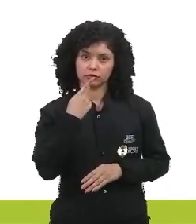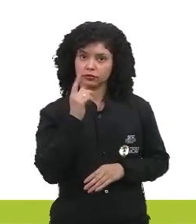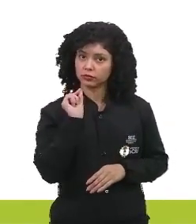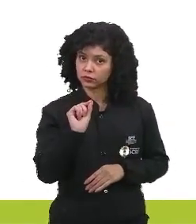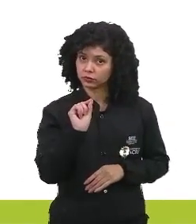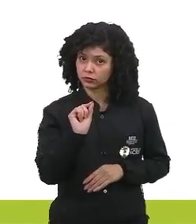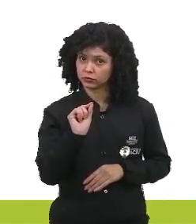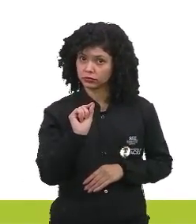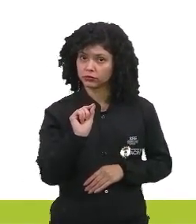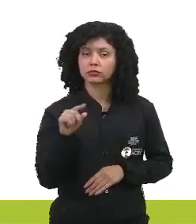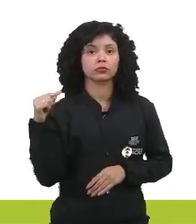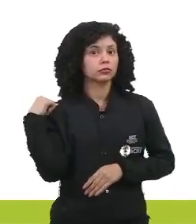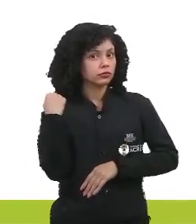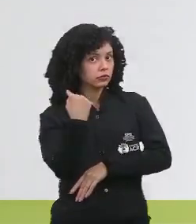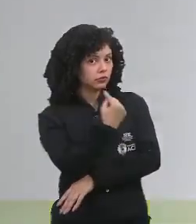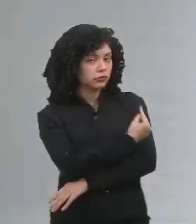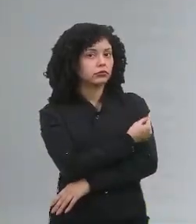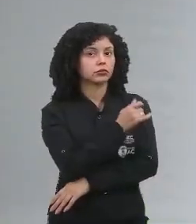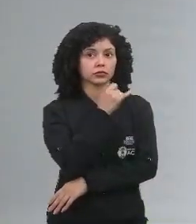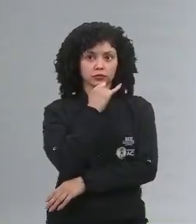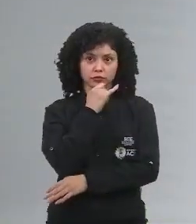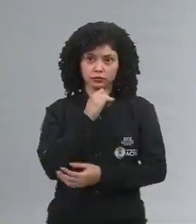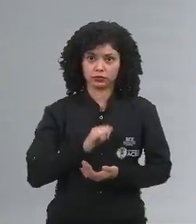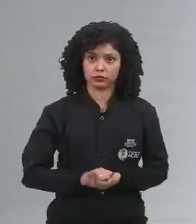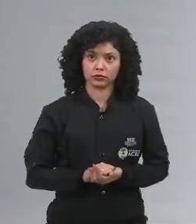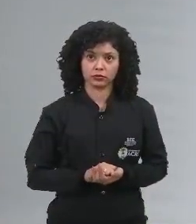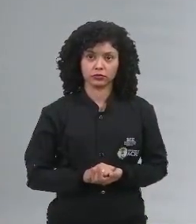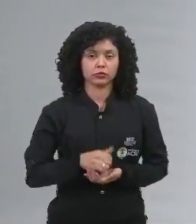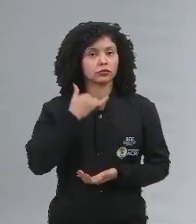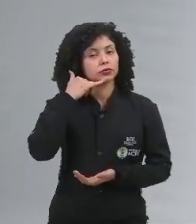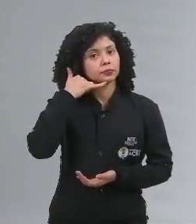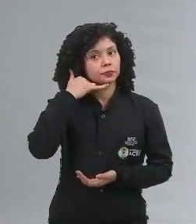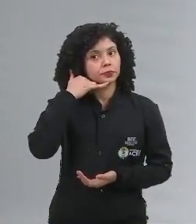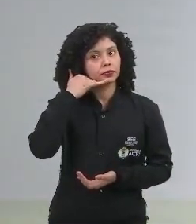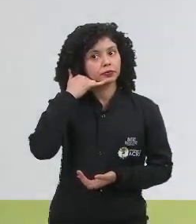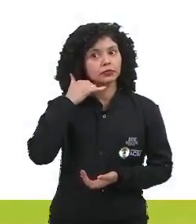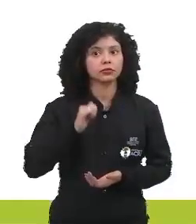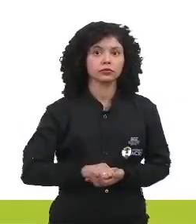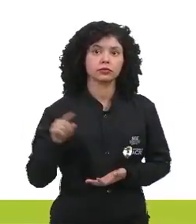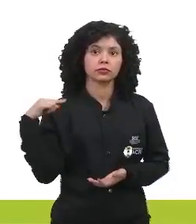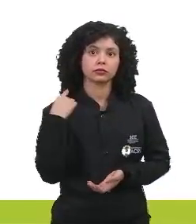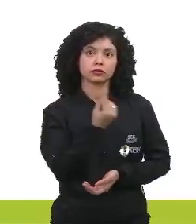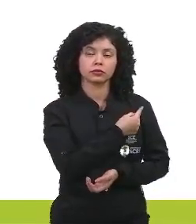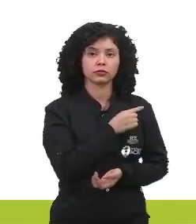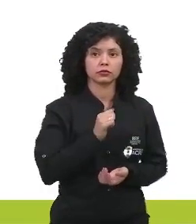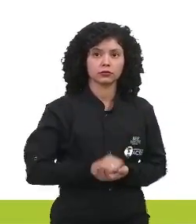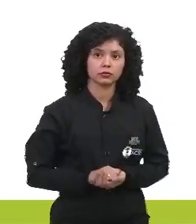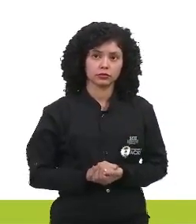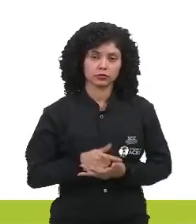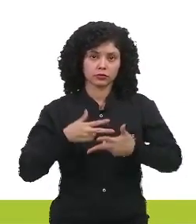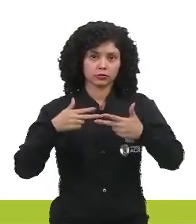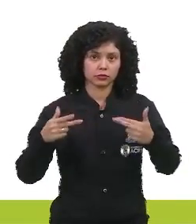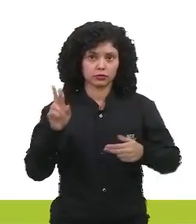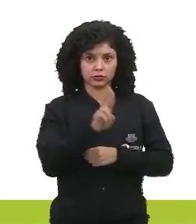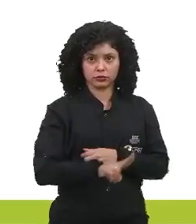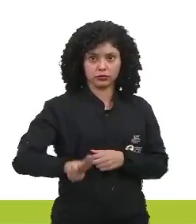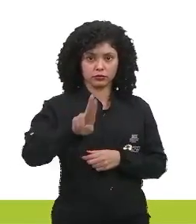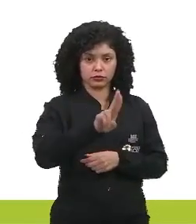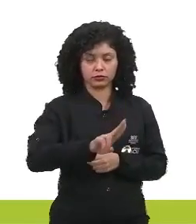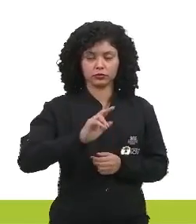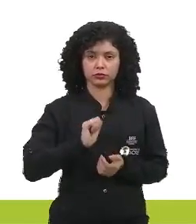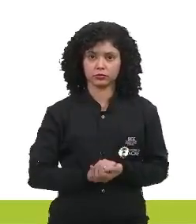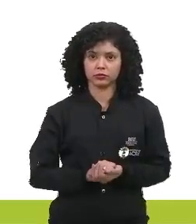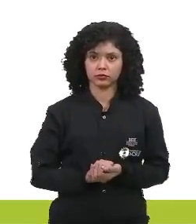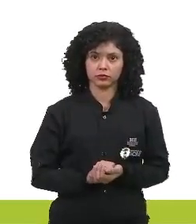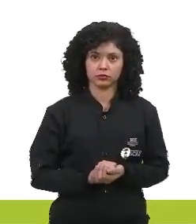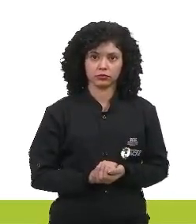dizer que, para nós, por exemplo, eu tenho aqui a palavra celular. Nós chamamos o objeto que nós utilizamos como